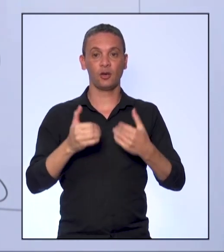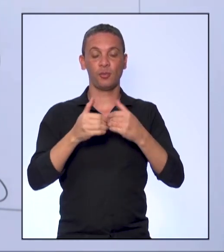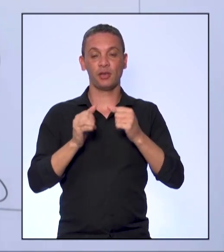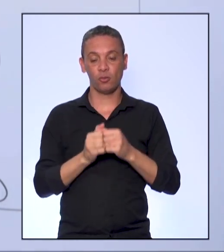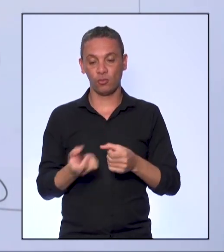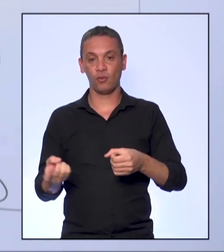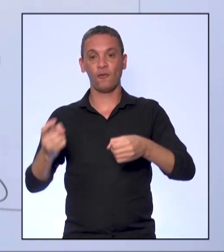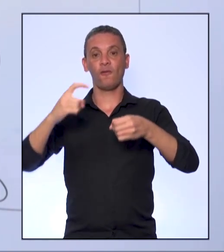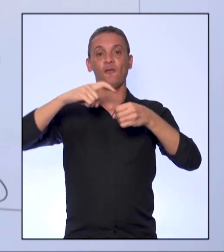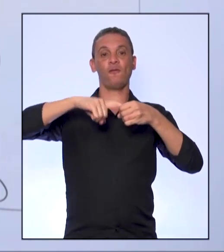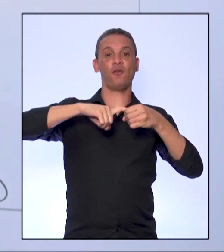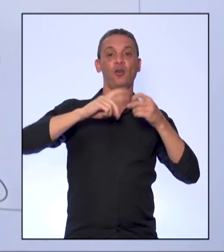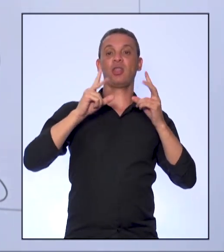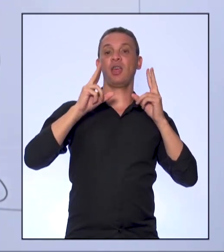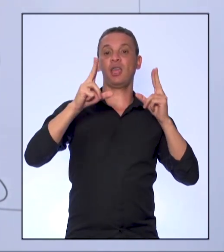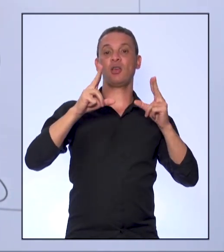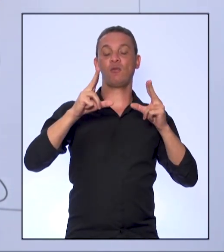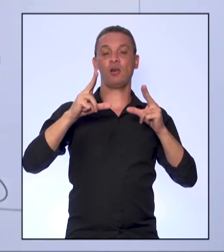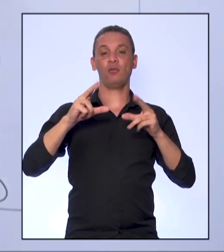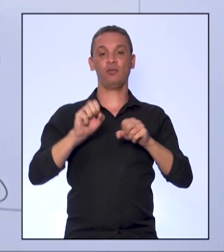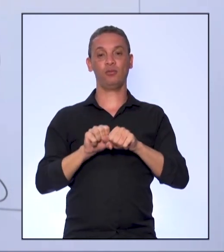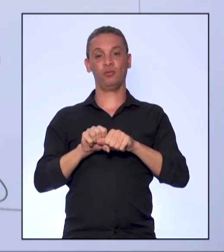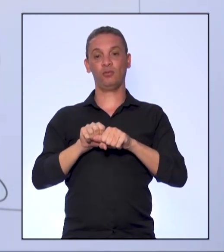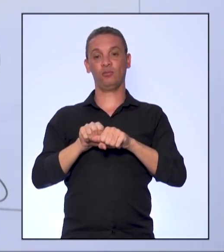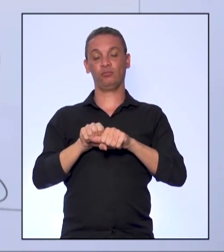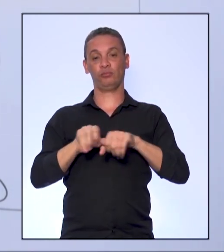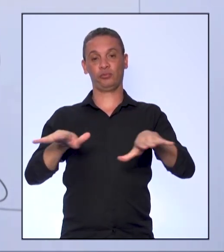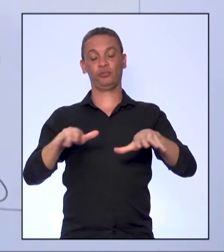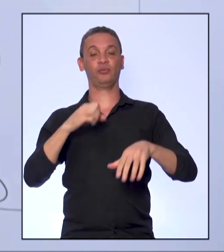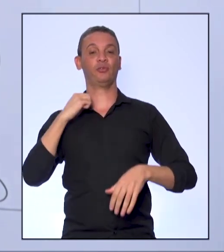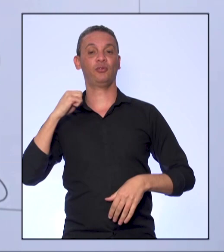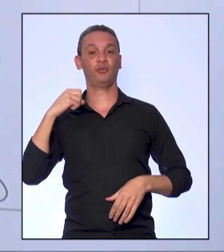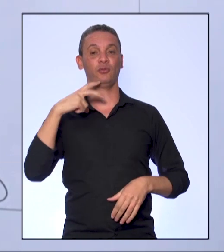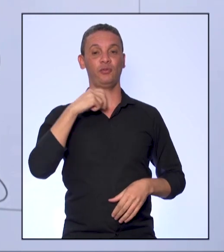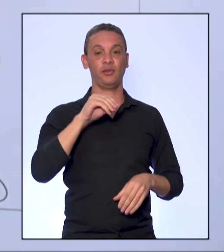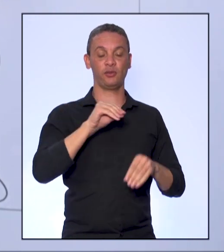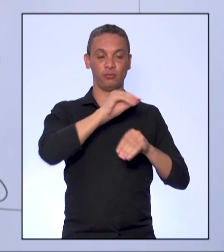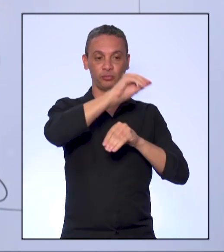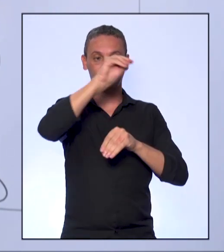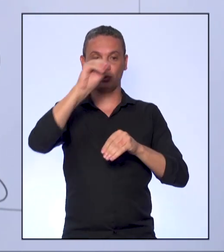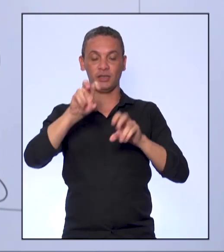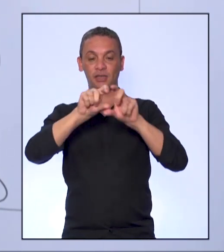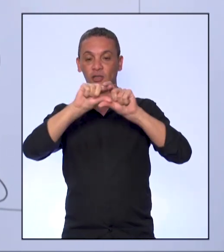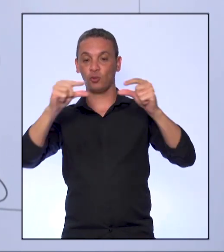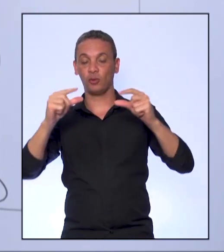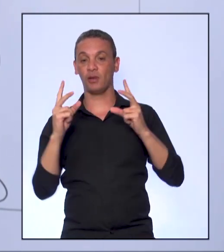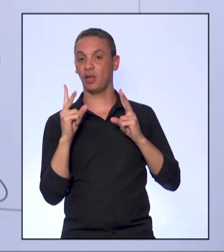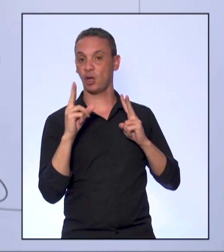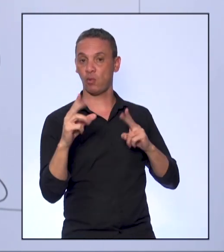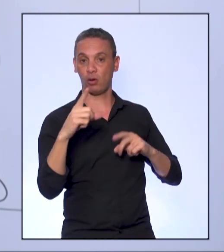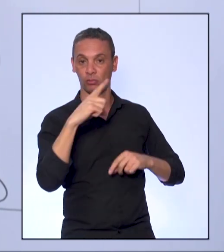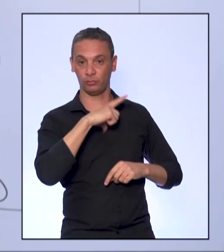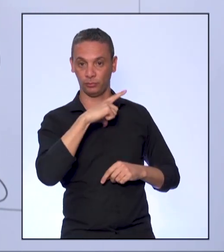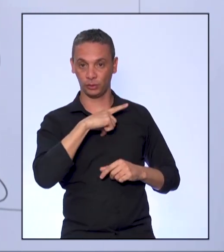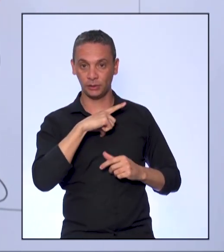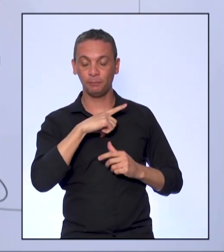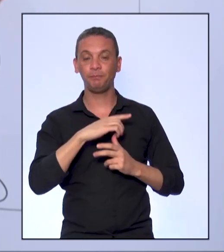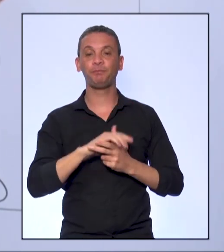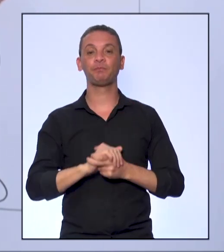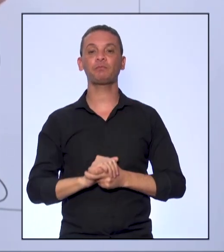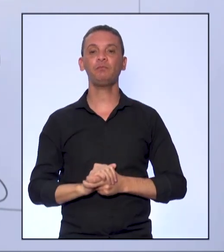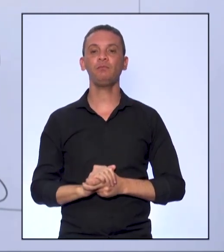vai voltar como se fosse antes, a estrutura aqui, ó, viral. Vou mostrar aqui para